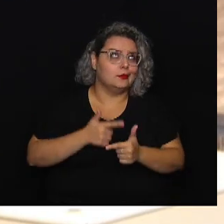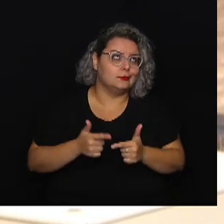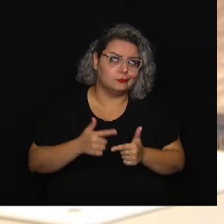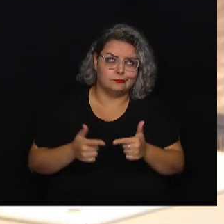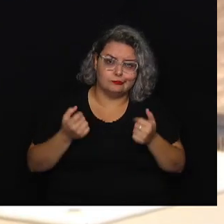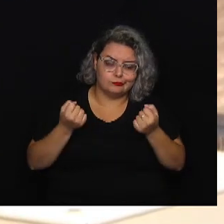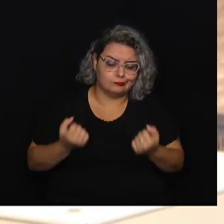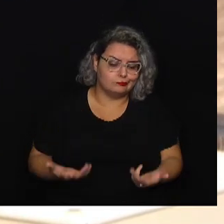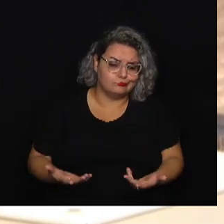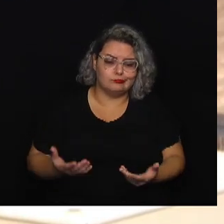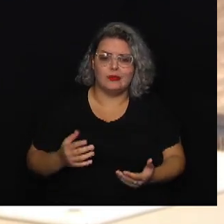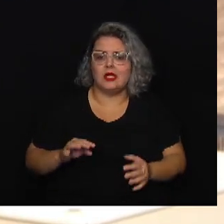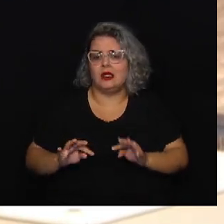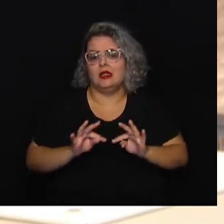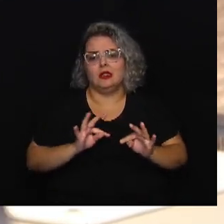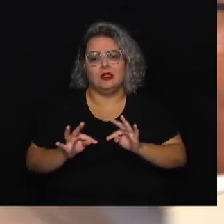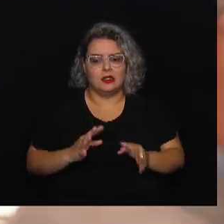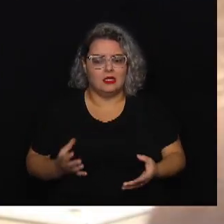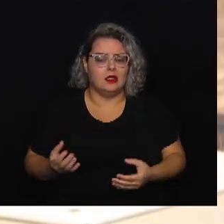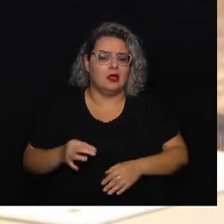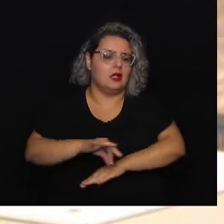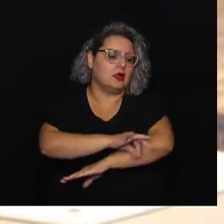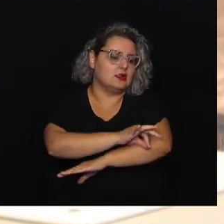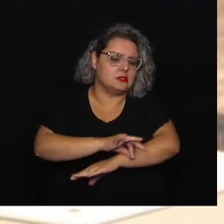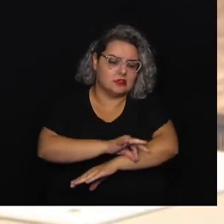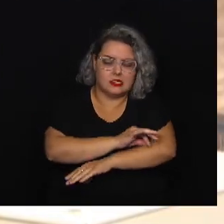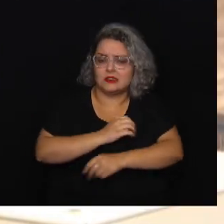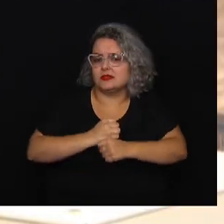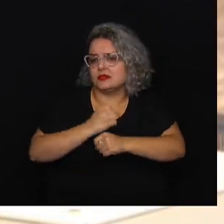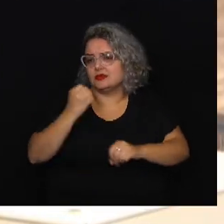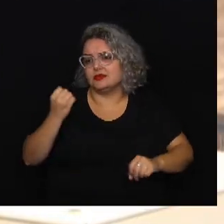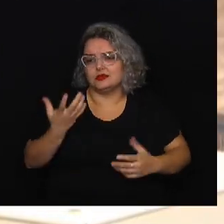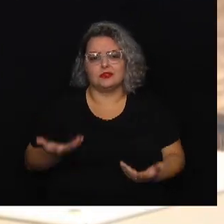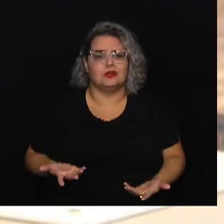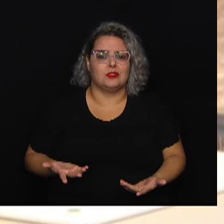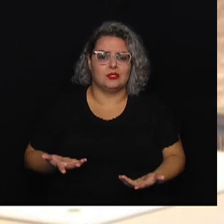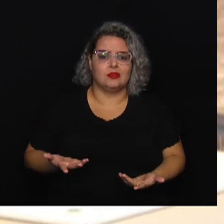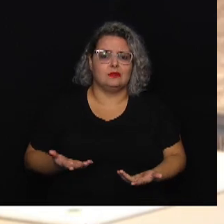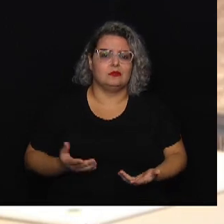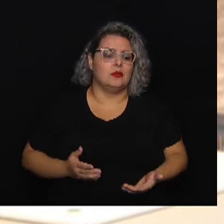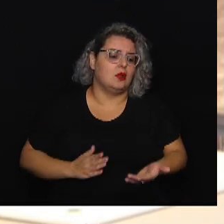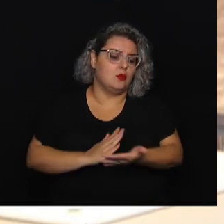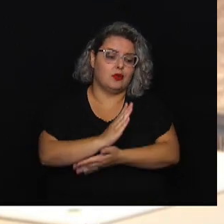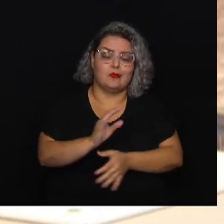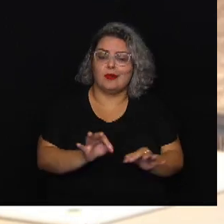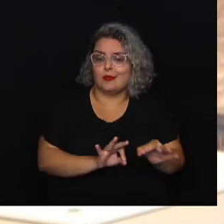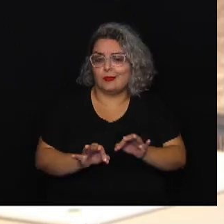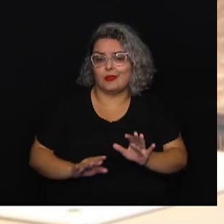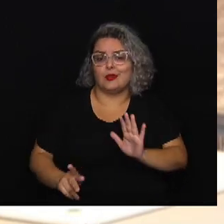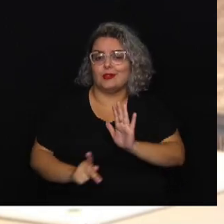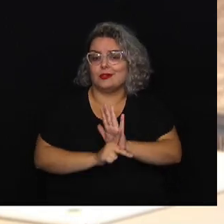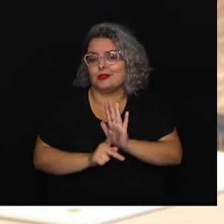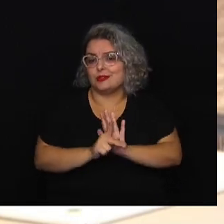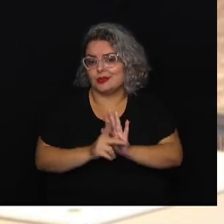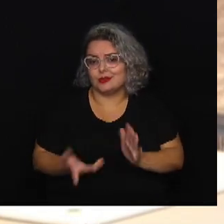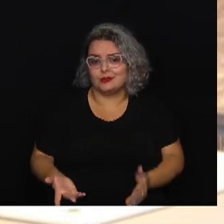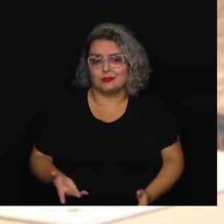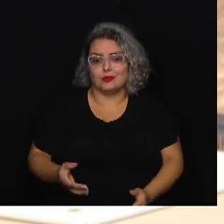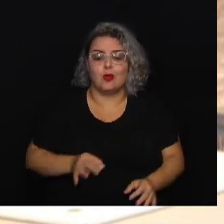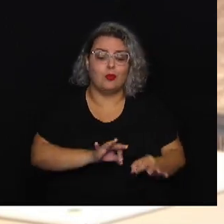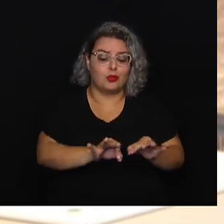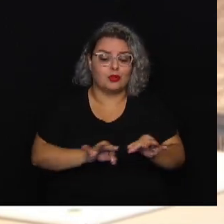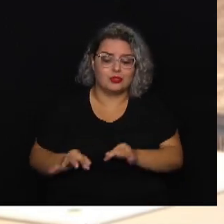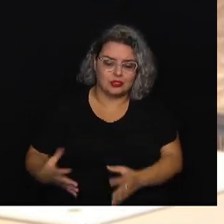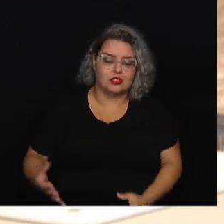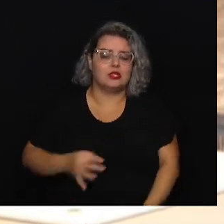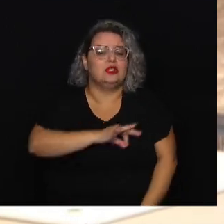para engenheiros ou para os proprietários, aprovar um projeto na prefeitura e depois conseguir um alvará. Isso é histórico